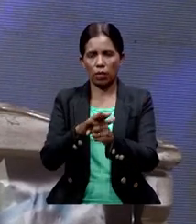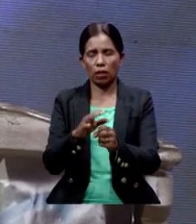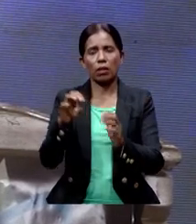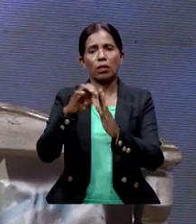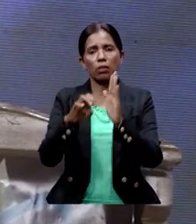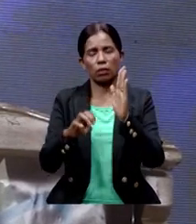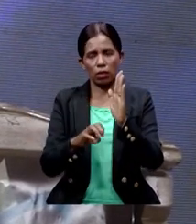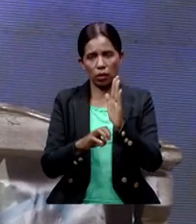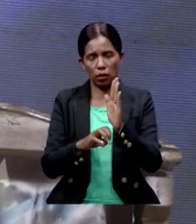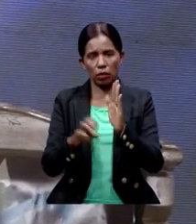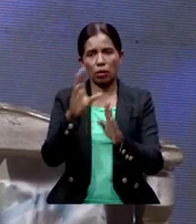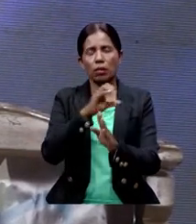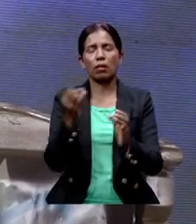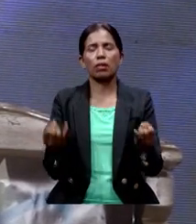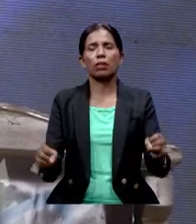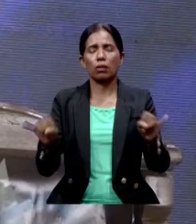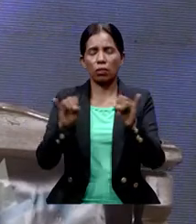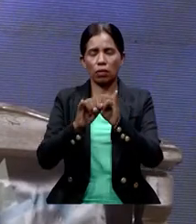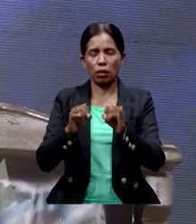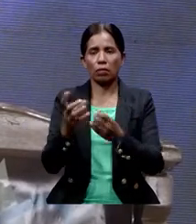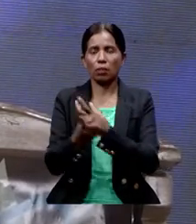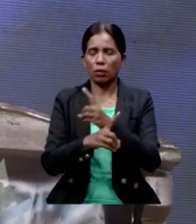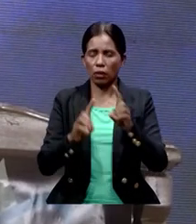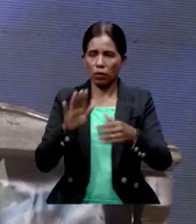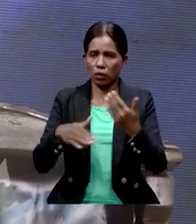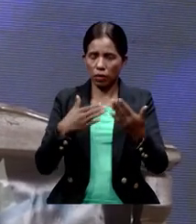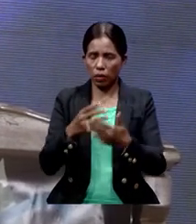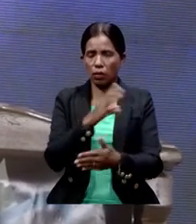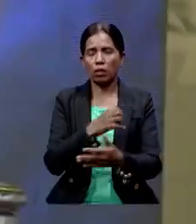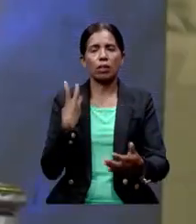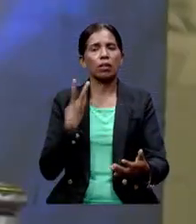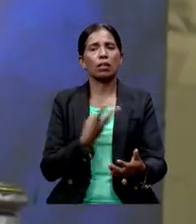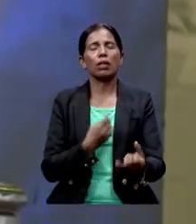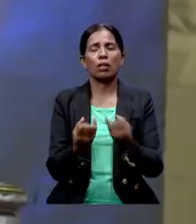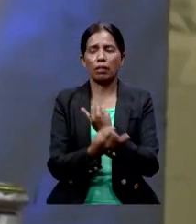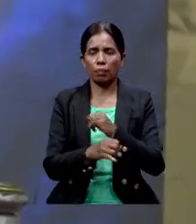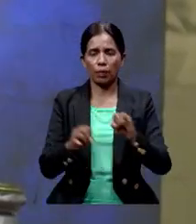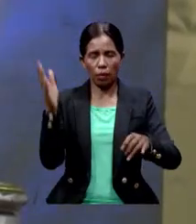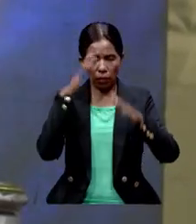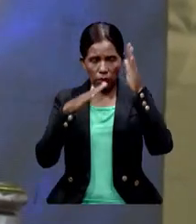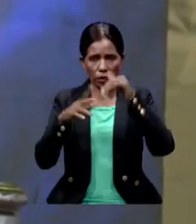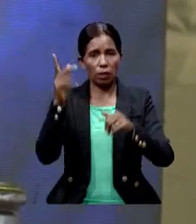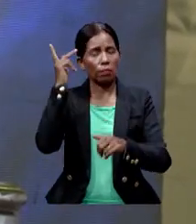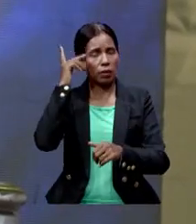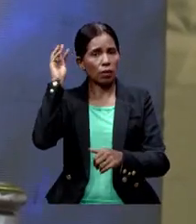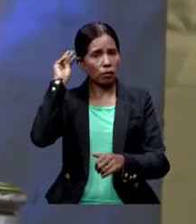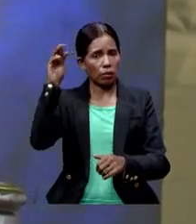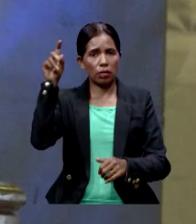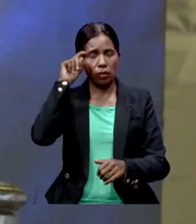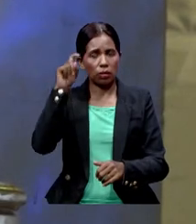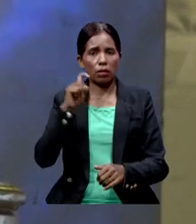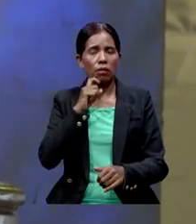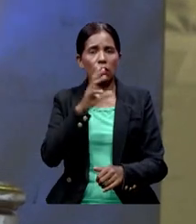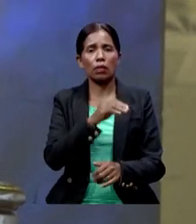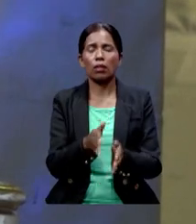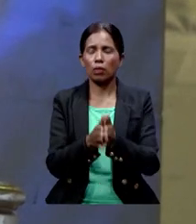demokratiku sira, no ita niya demokrasia, no ita niya independensia. O problema é o primeiro-ministro Kairala Xanana Guzmão,